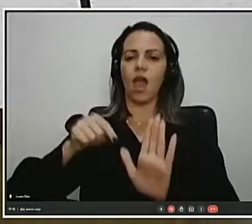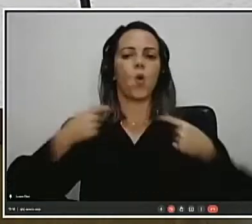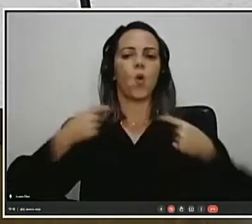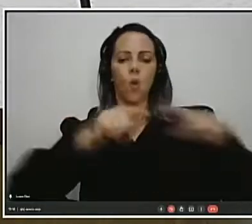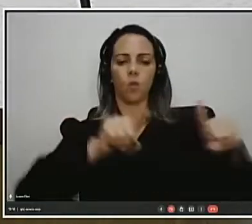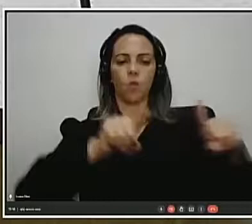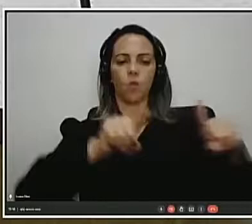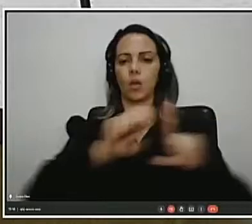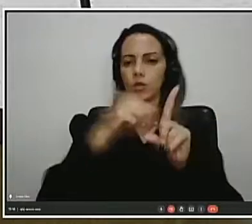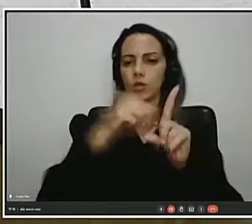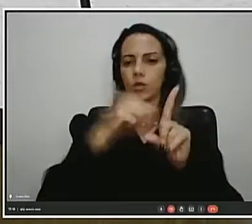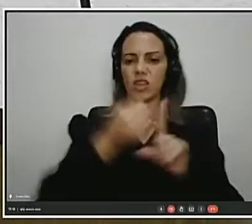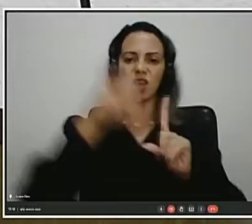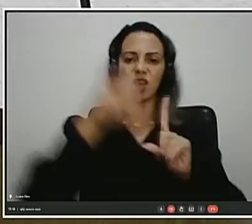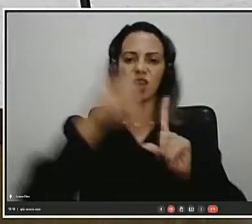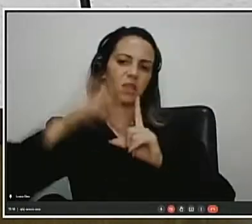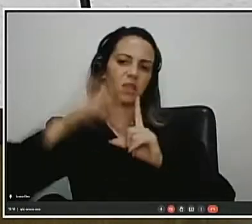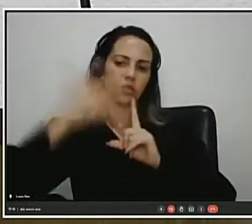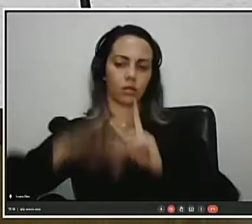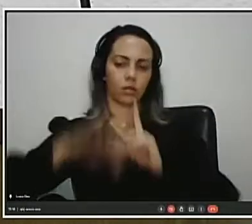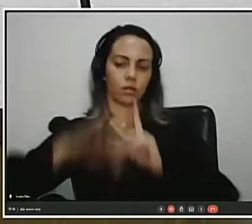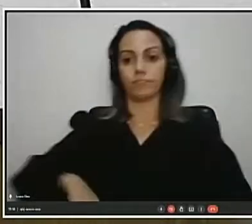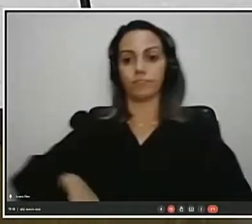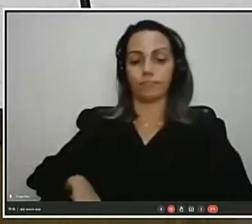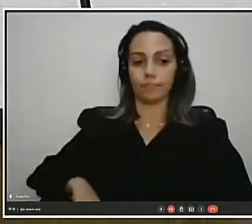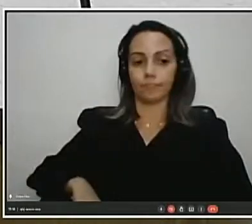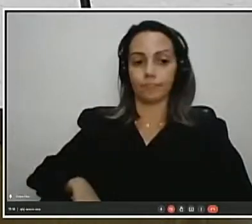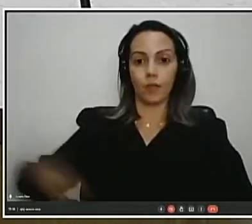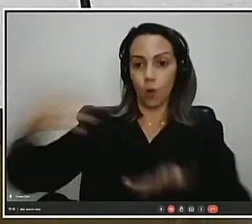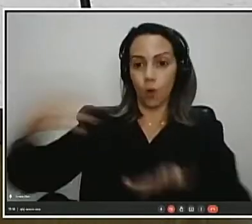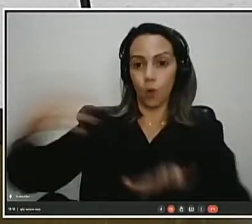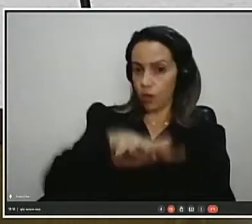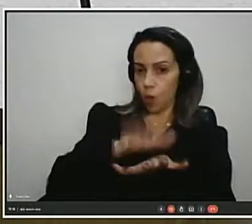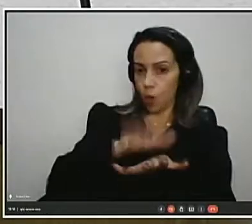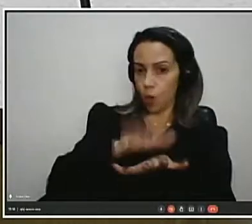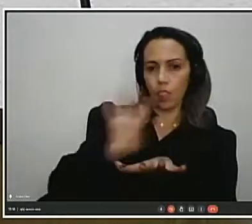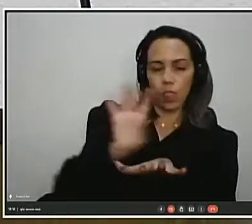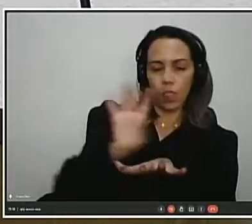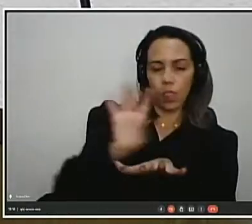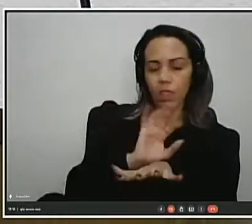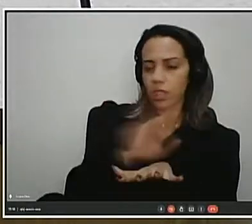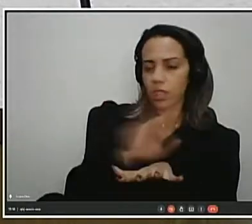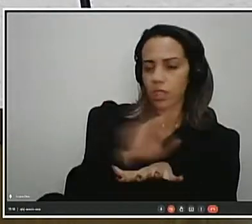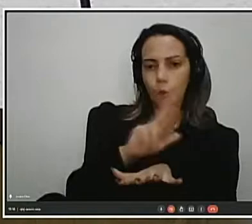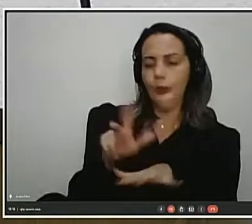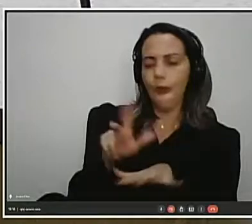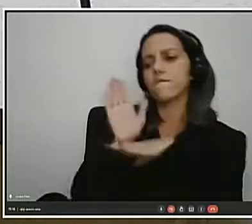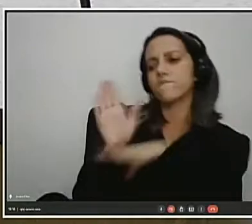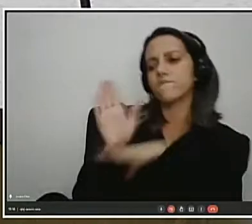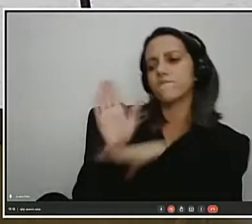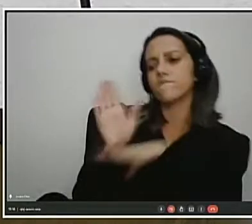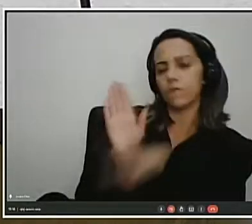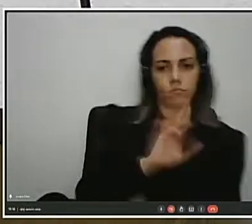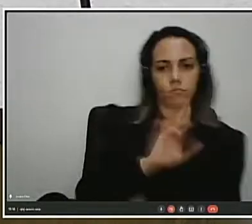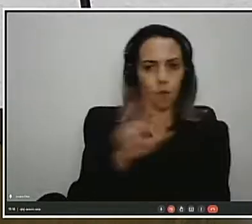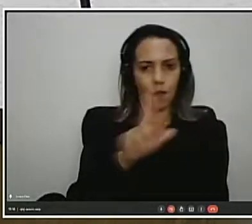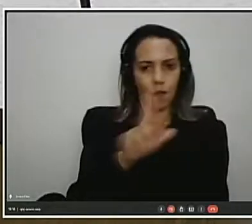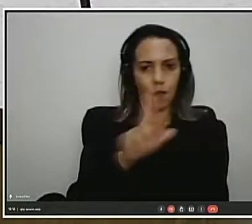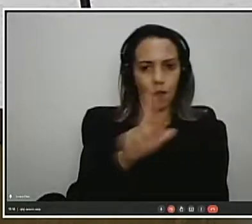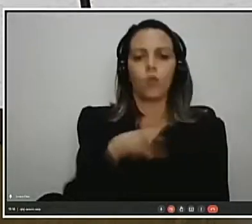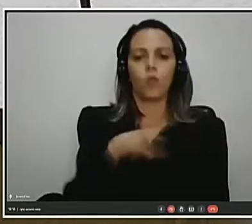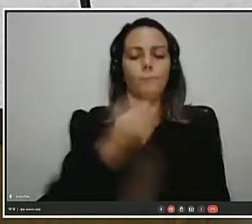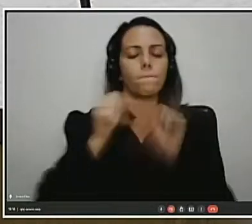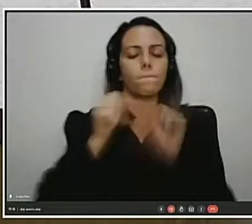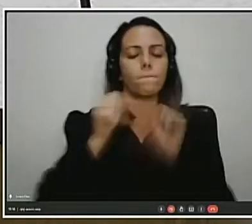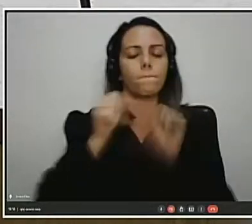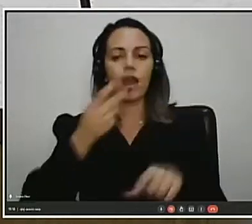favor, é um processo de melhora do mundo para todos. Podemos citar ainda Fernando Birri,